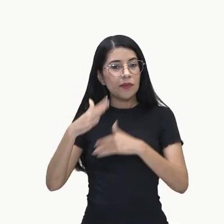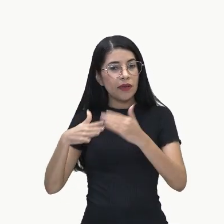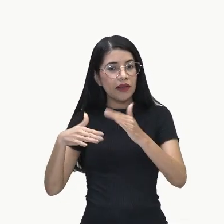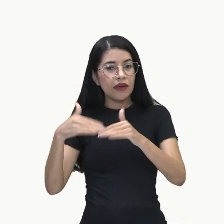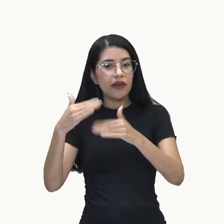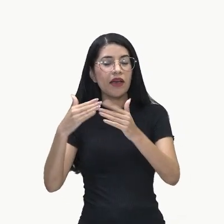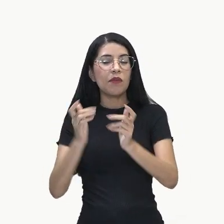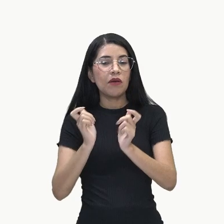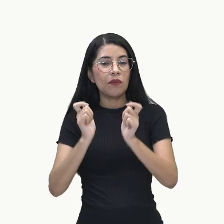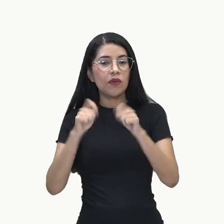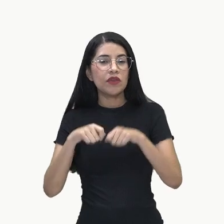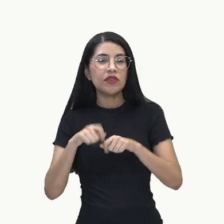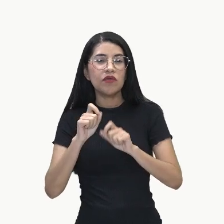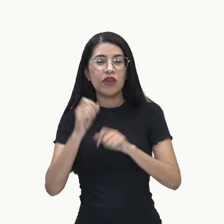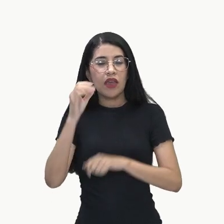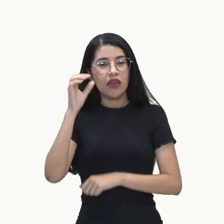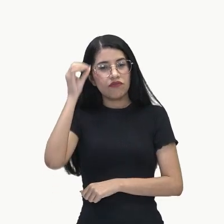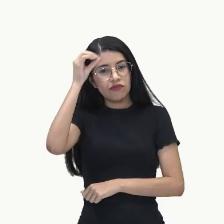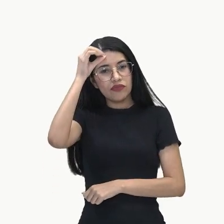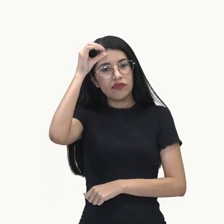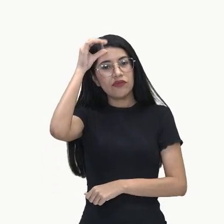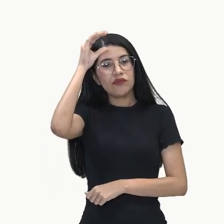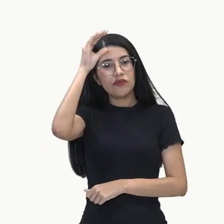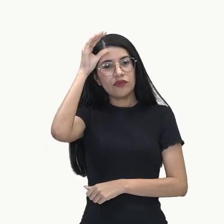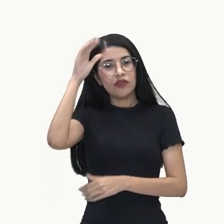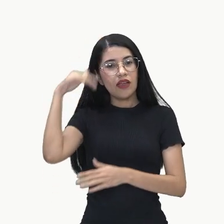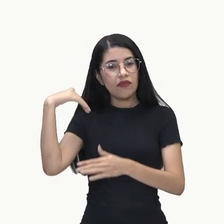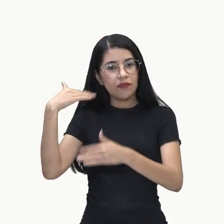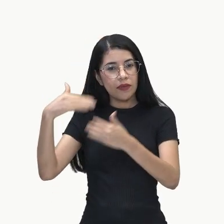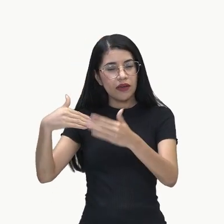para adquiri-las ao longo da vida.